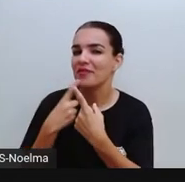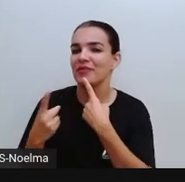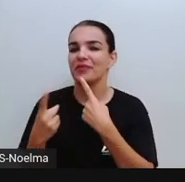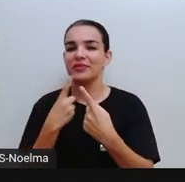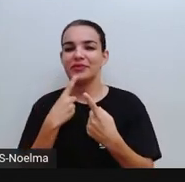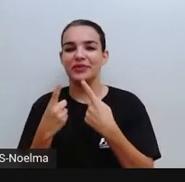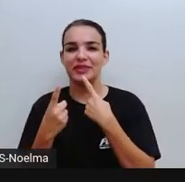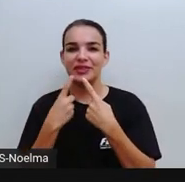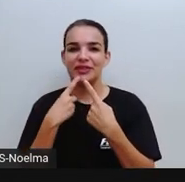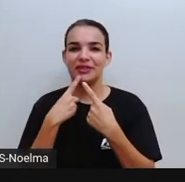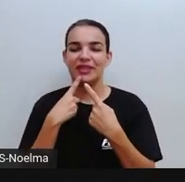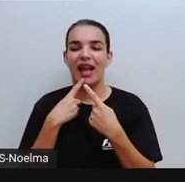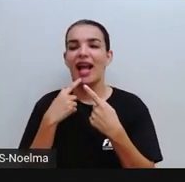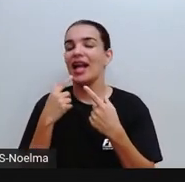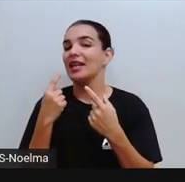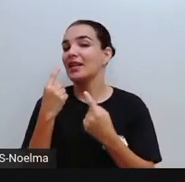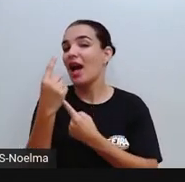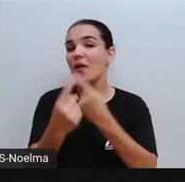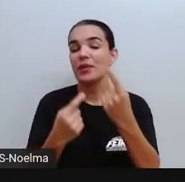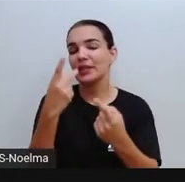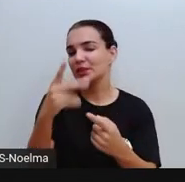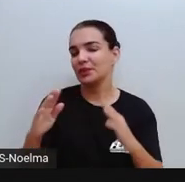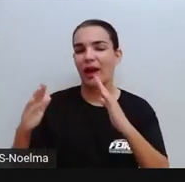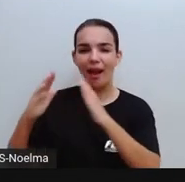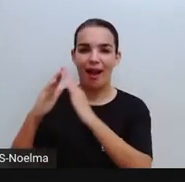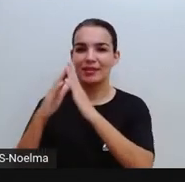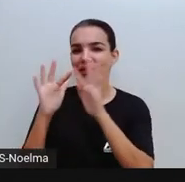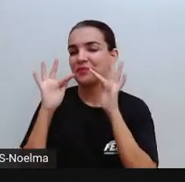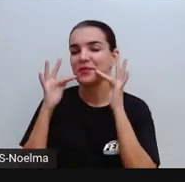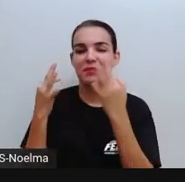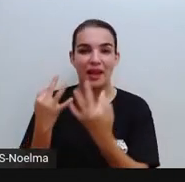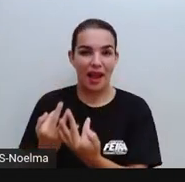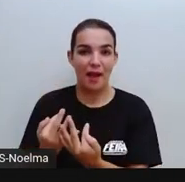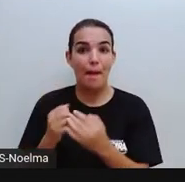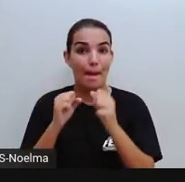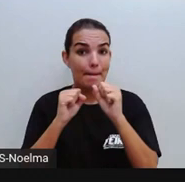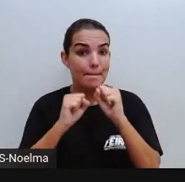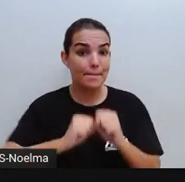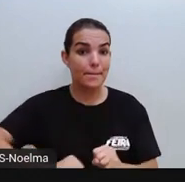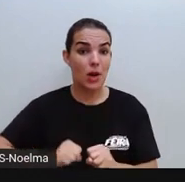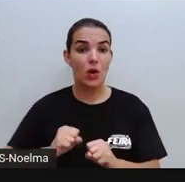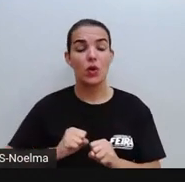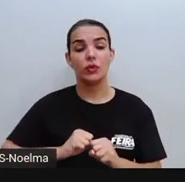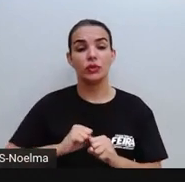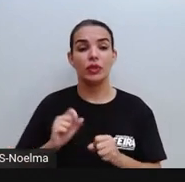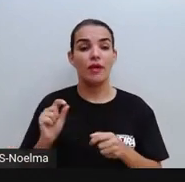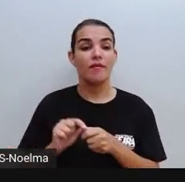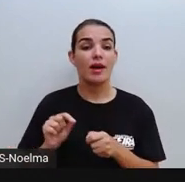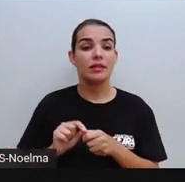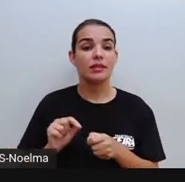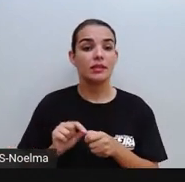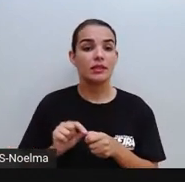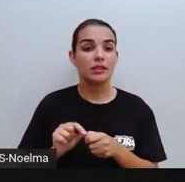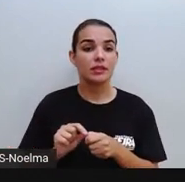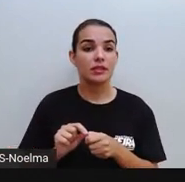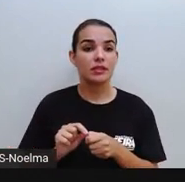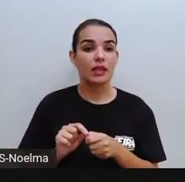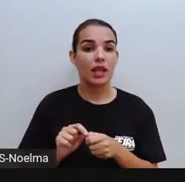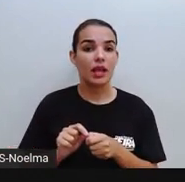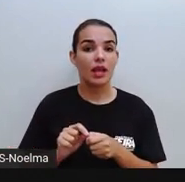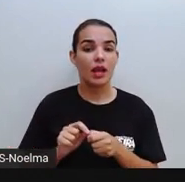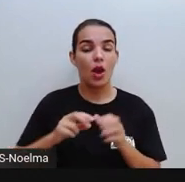até mesmo alguém aí na casa de vocês e aí vocês podem tá é fazer aí um